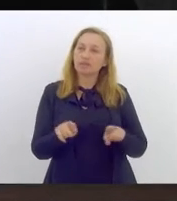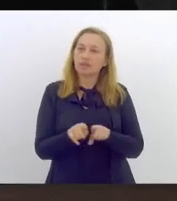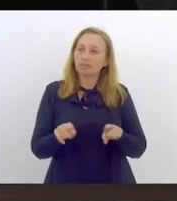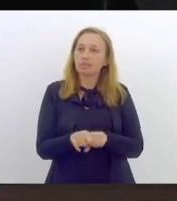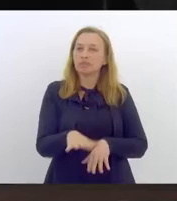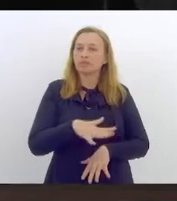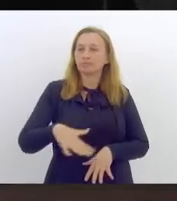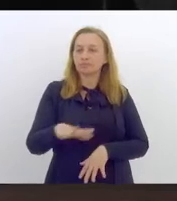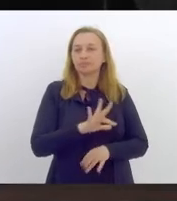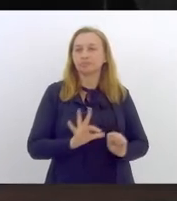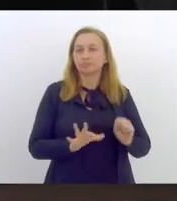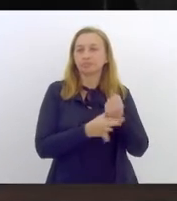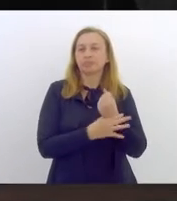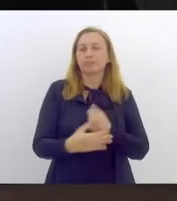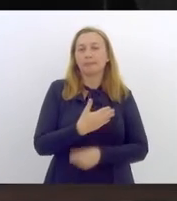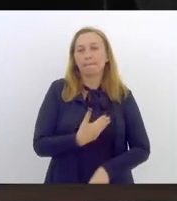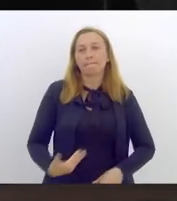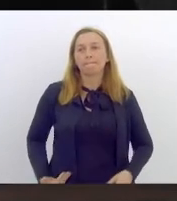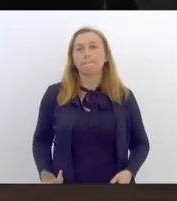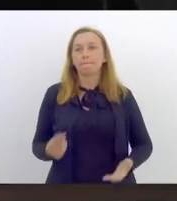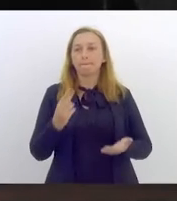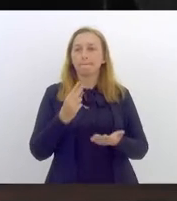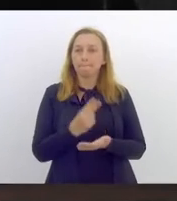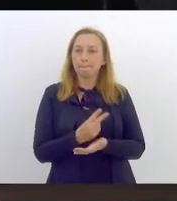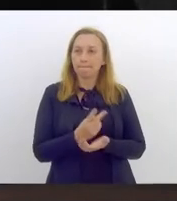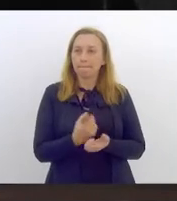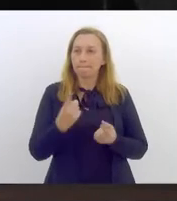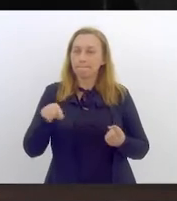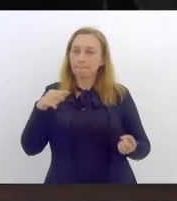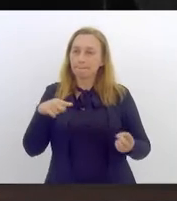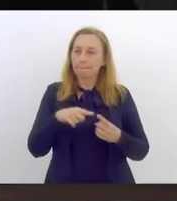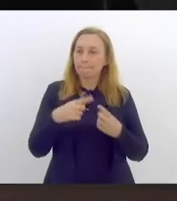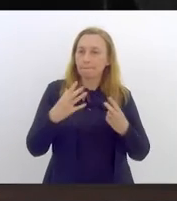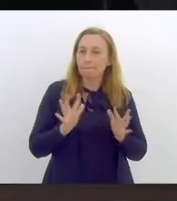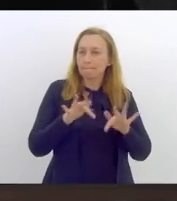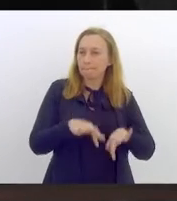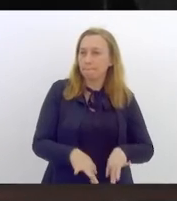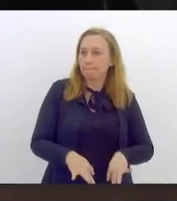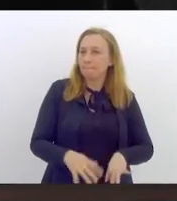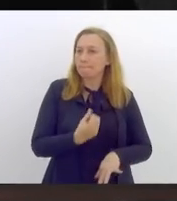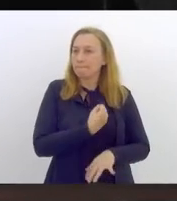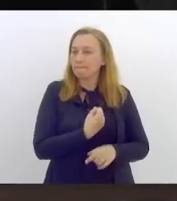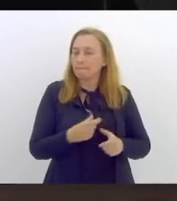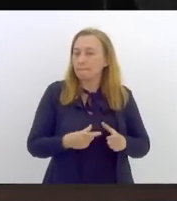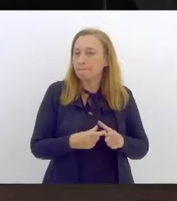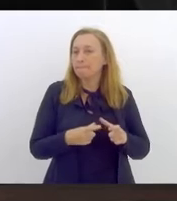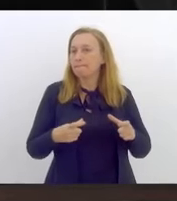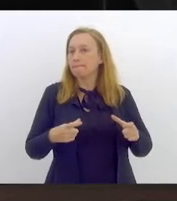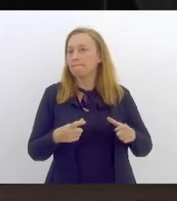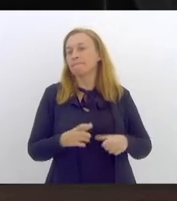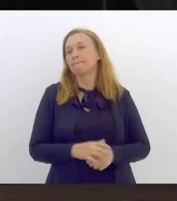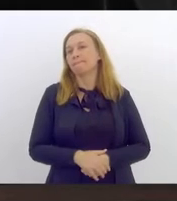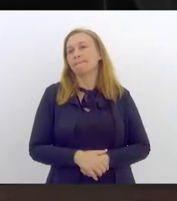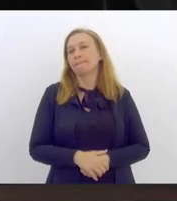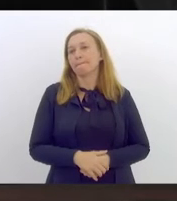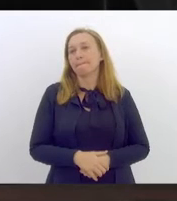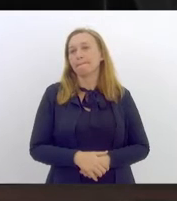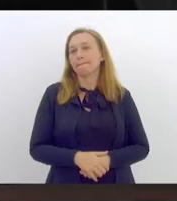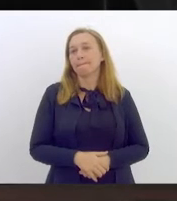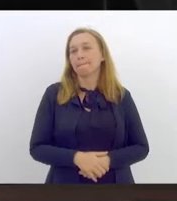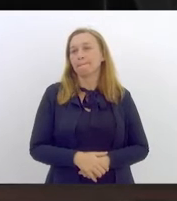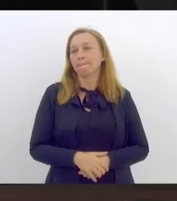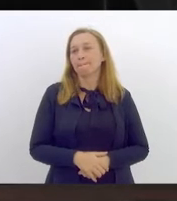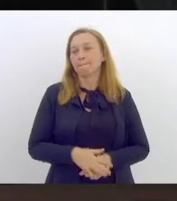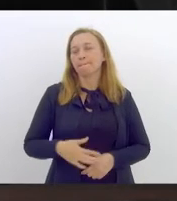da segurança pública, embora no objetivo final tenha tido um aumento expressivo, né,